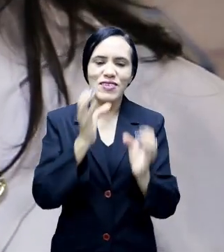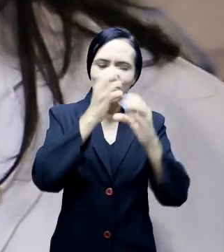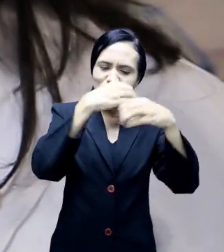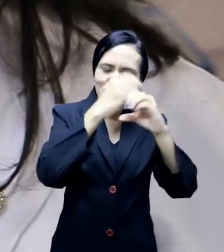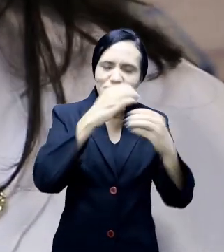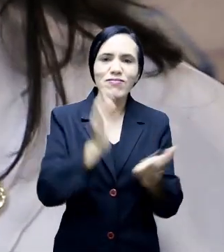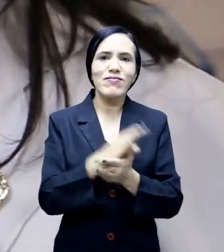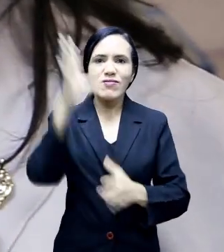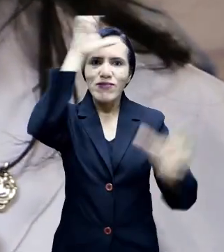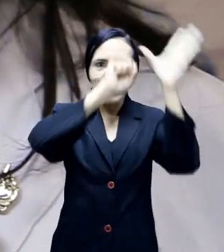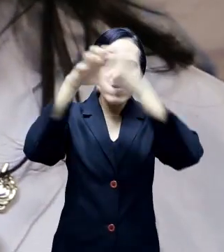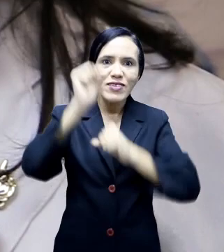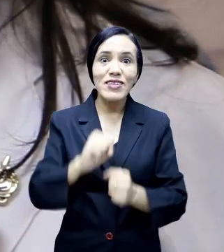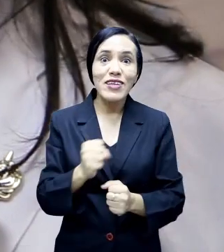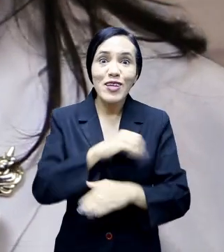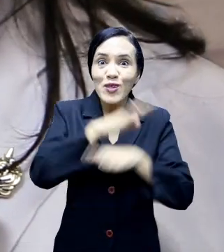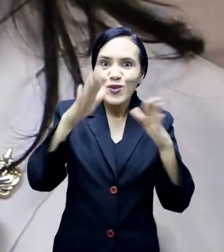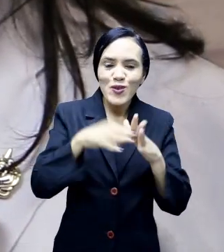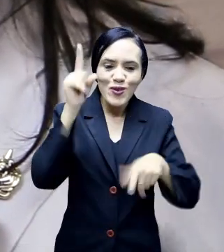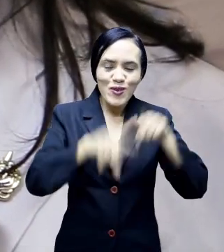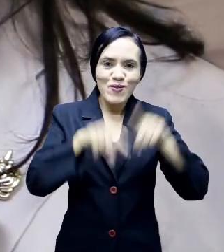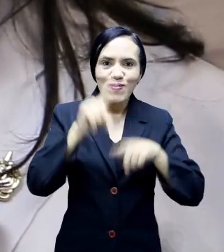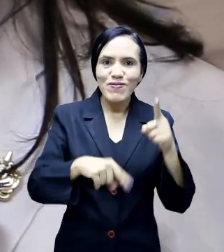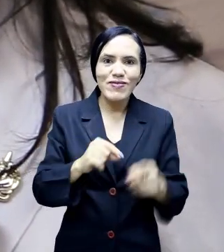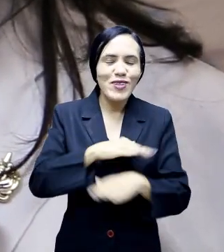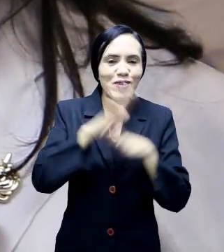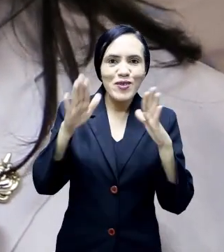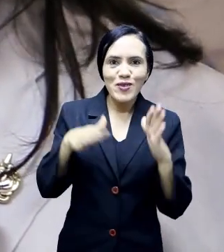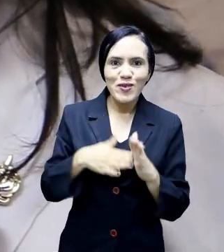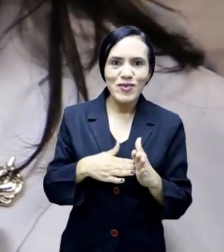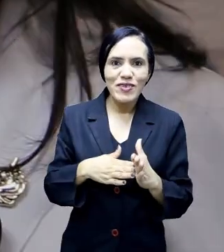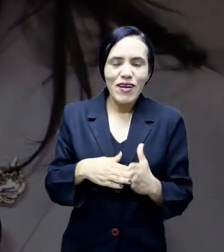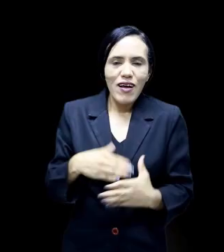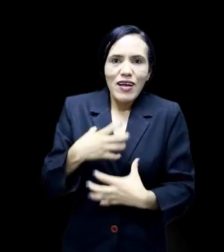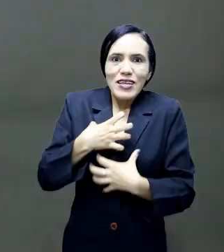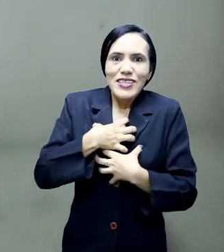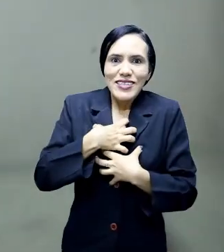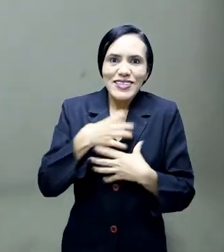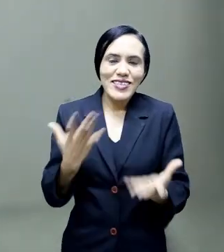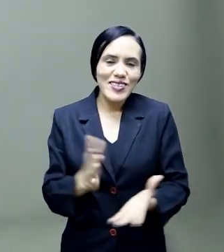querer aprender a manusear os instrumentos, tudo isso foi um despertar.